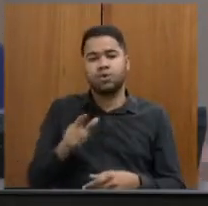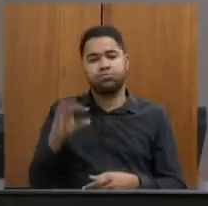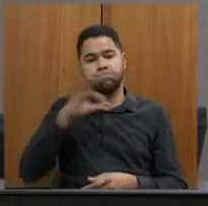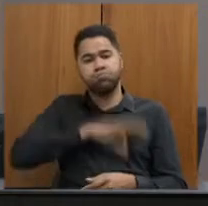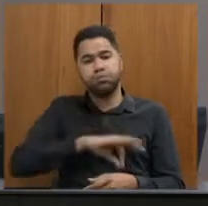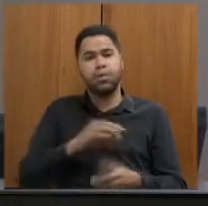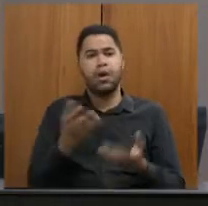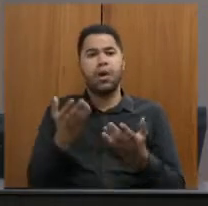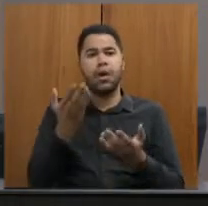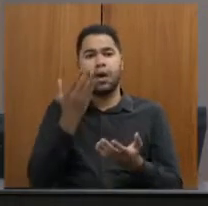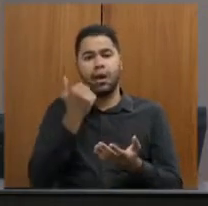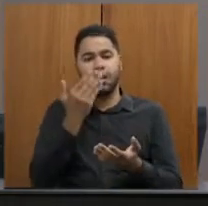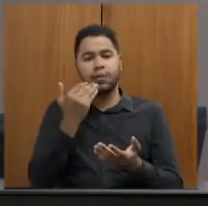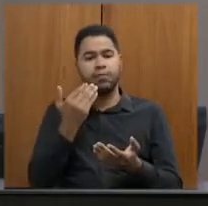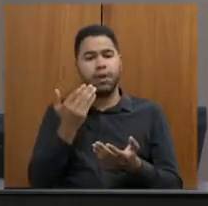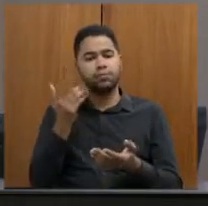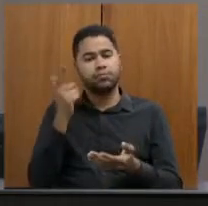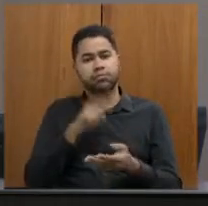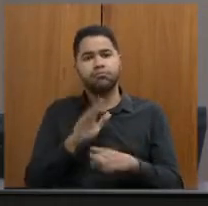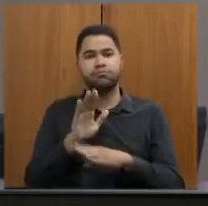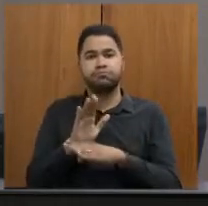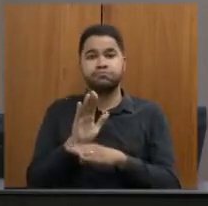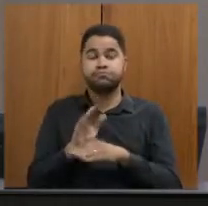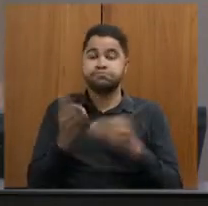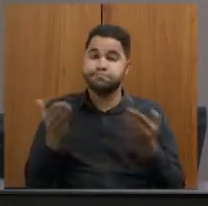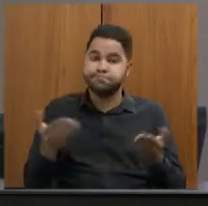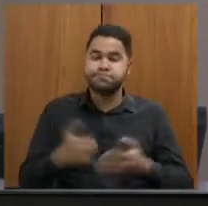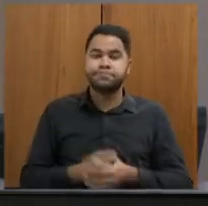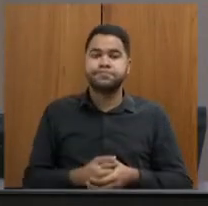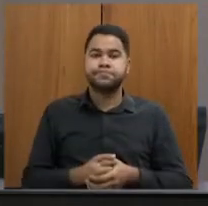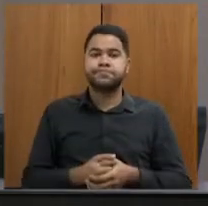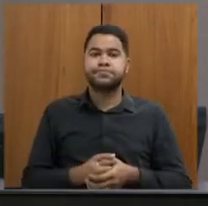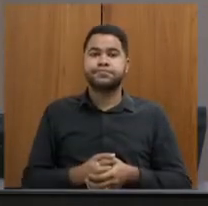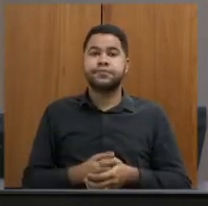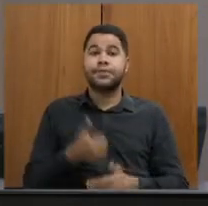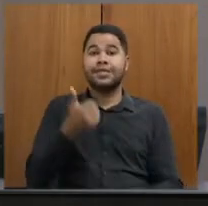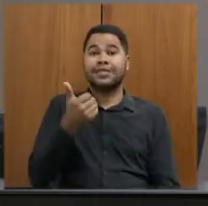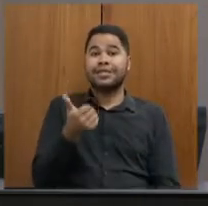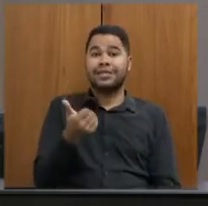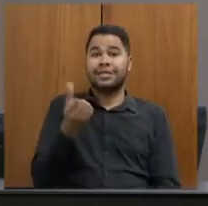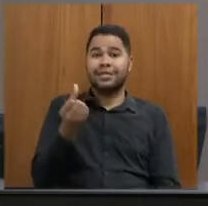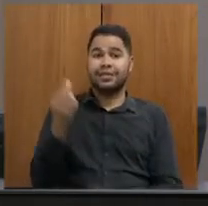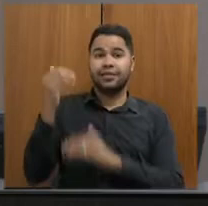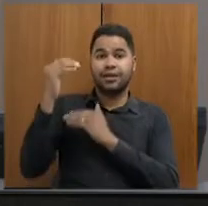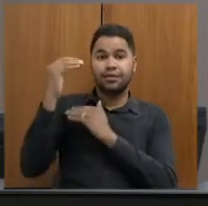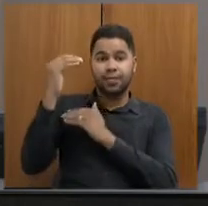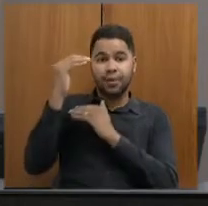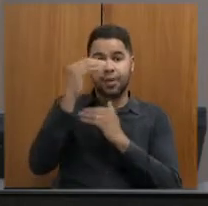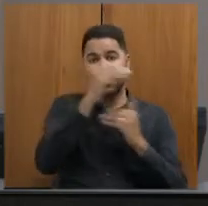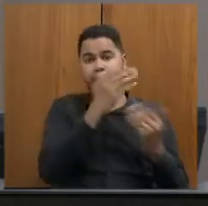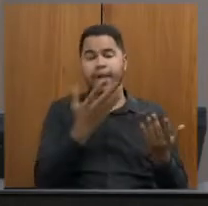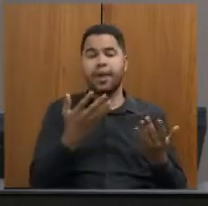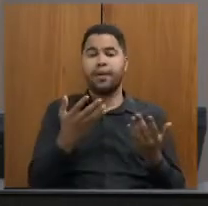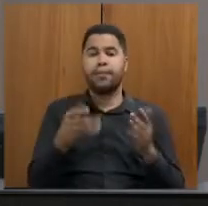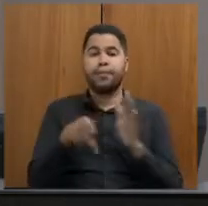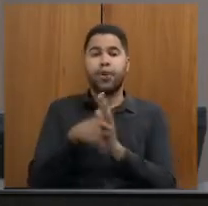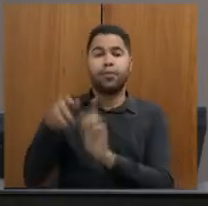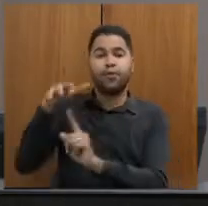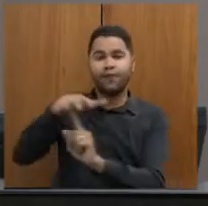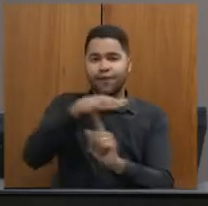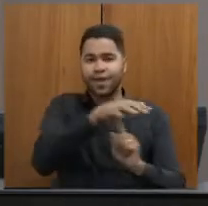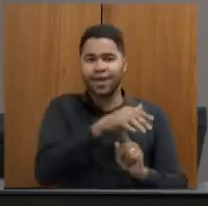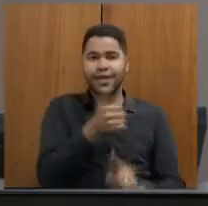que precisa de alimento lá na ponta seja beneficiado bom entrega de 16 kits feiras em 2022 de